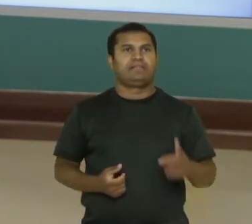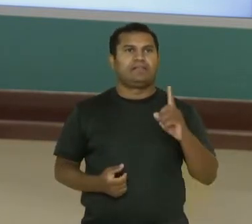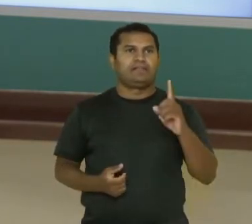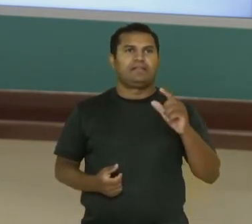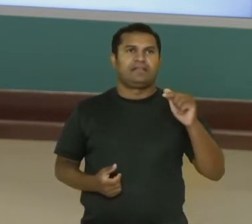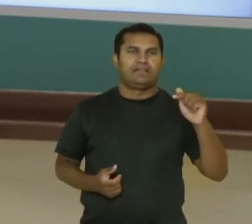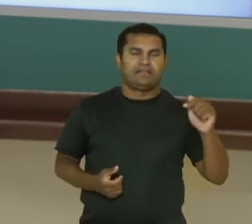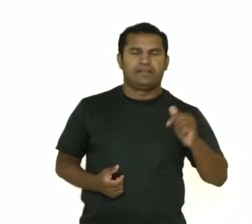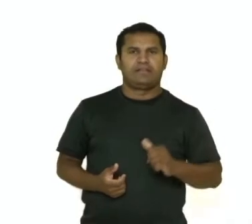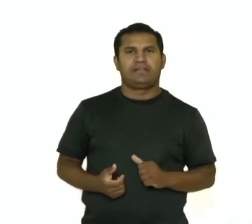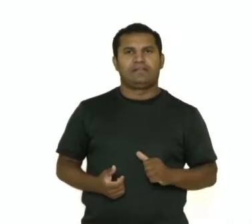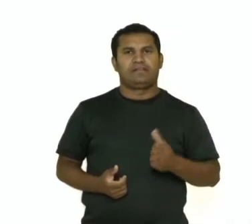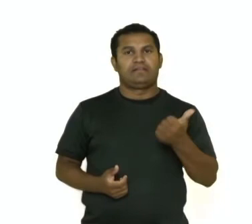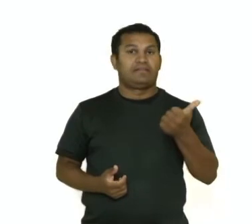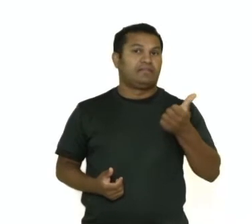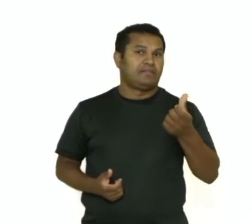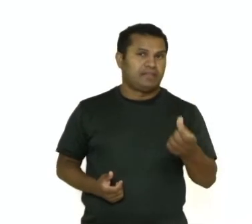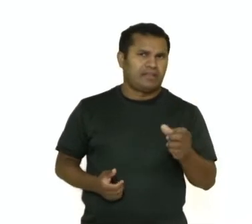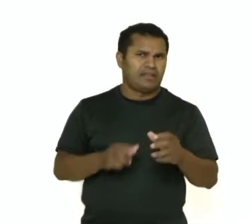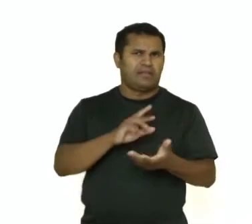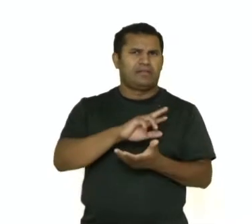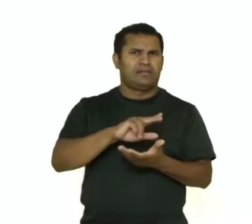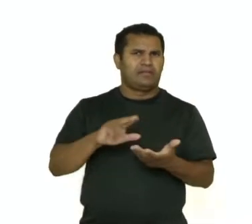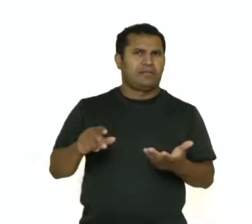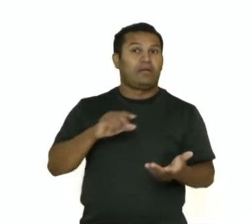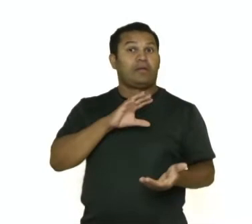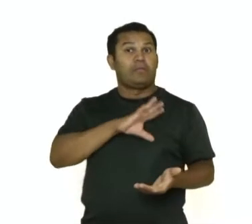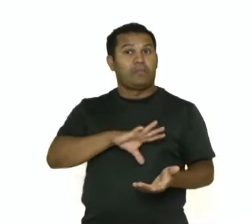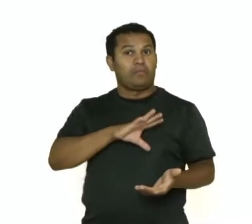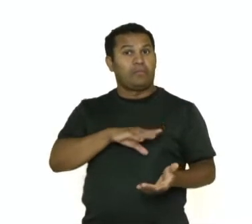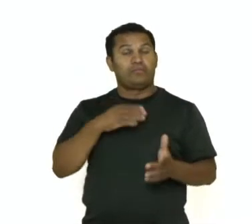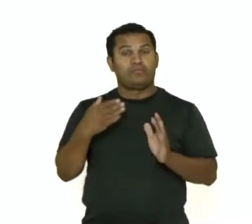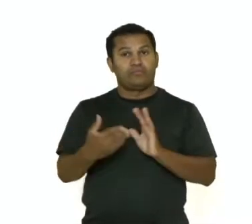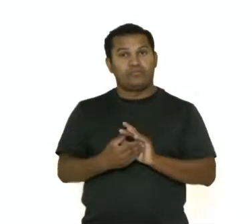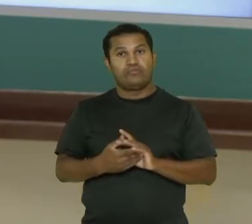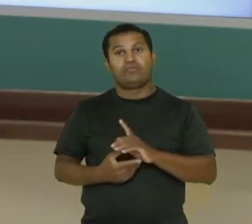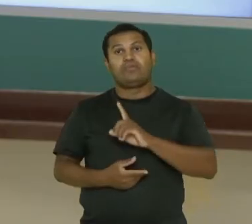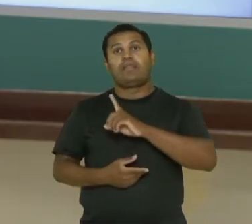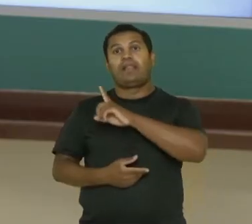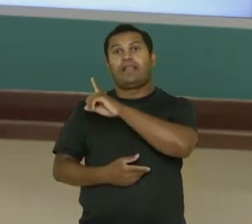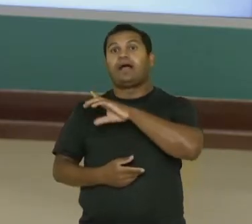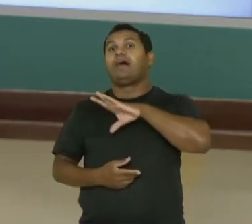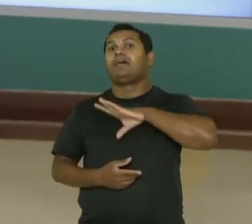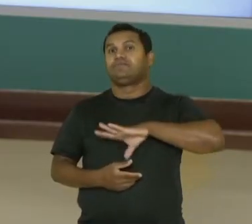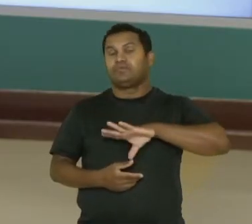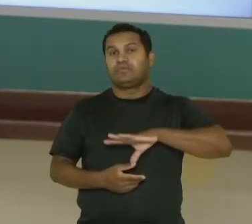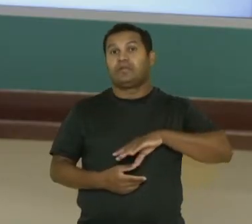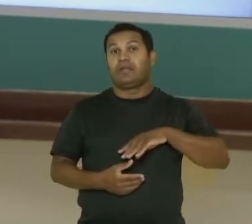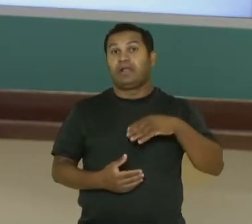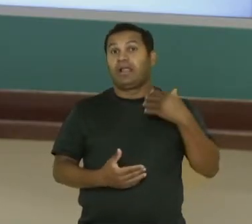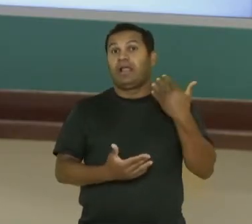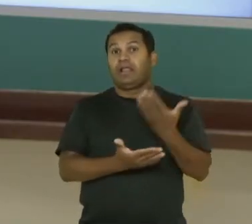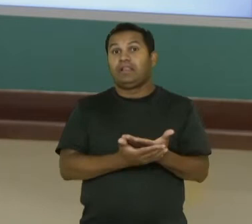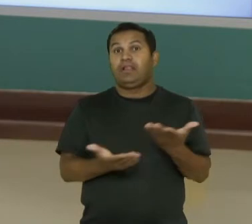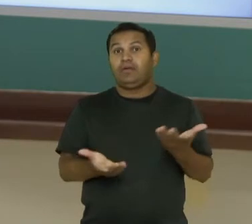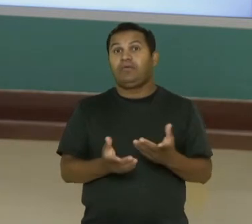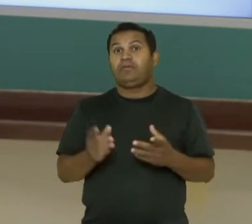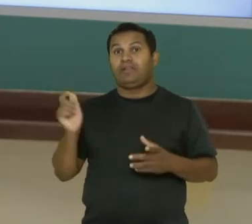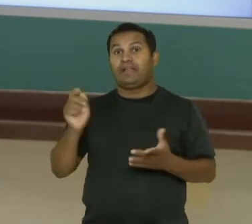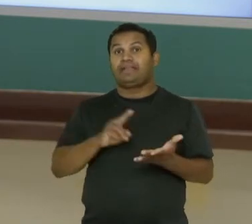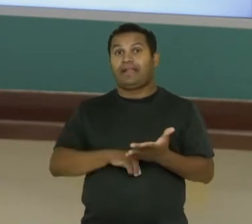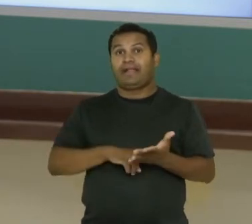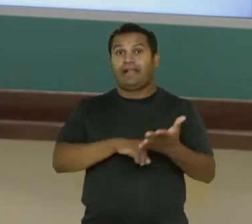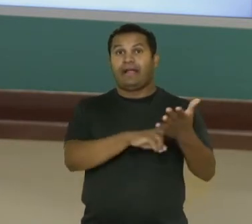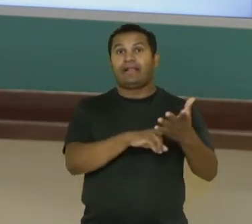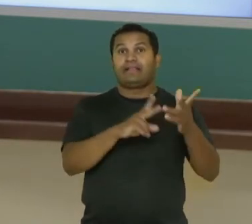segue-se a leitura. Com isso, o texto lido é um documento muito estudado. Costumamos dizer que é a